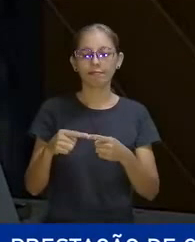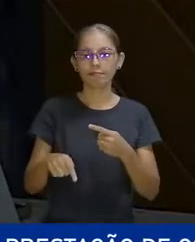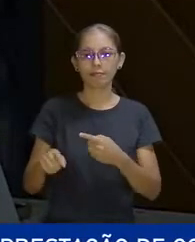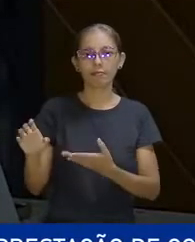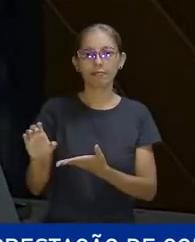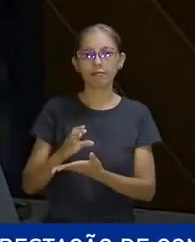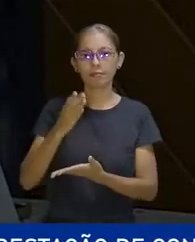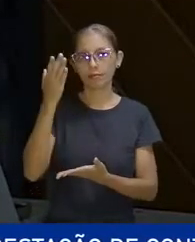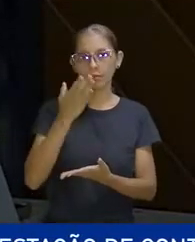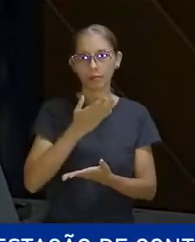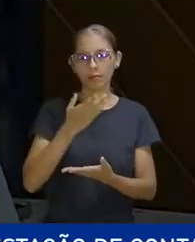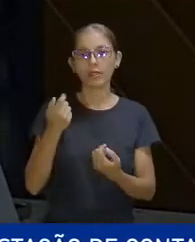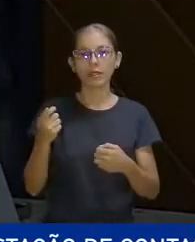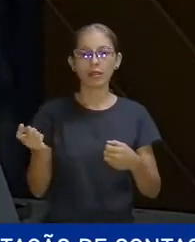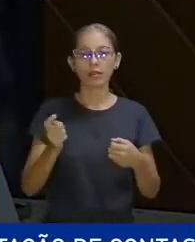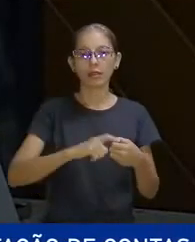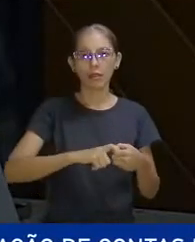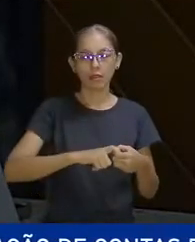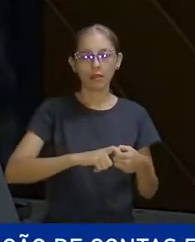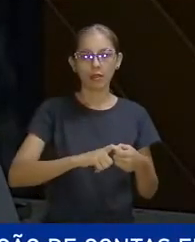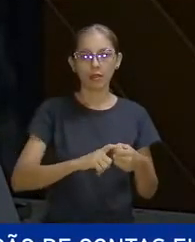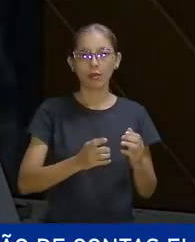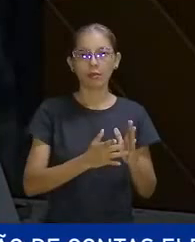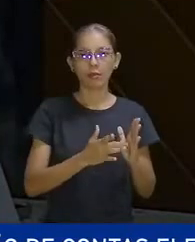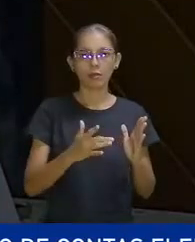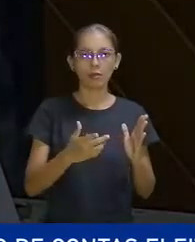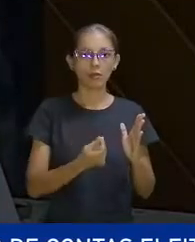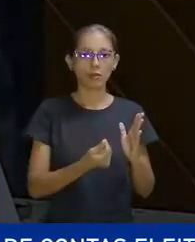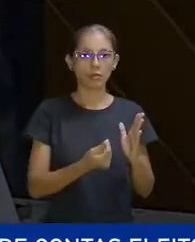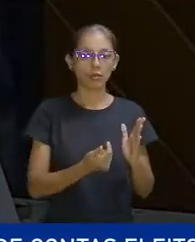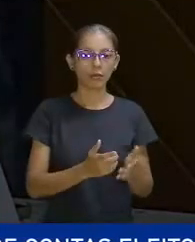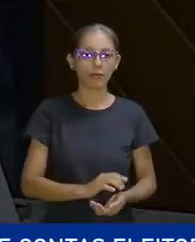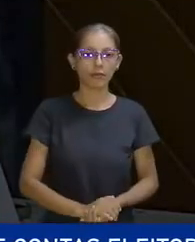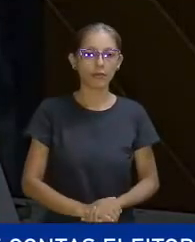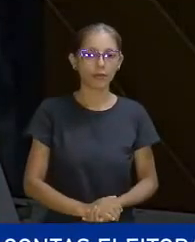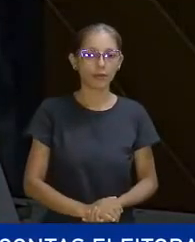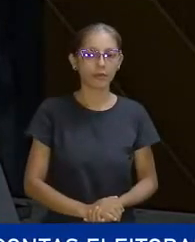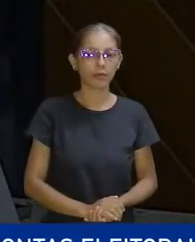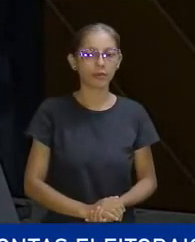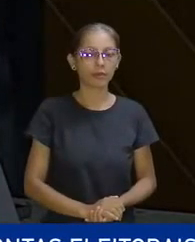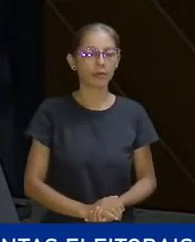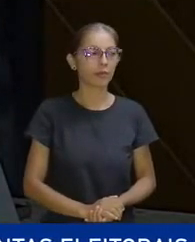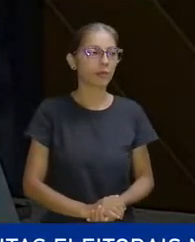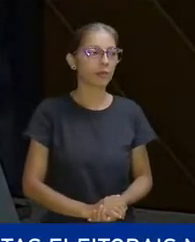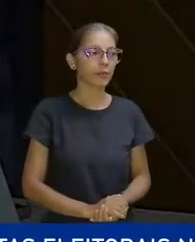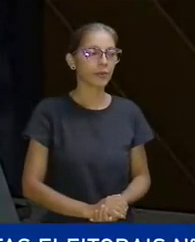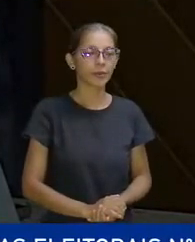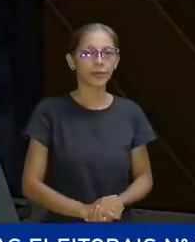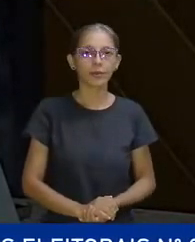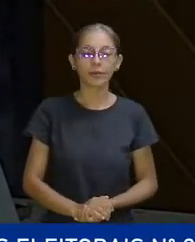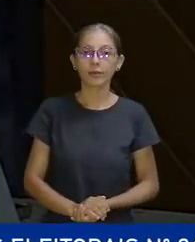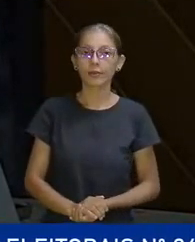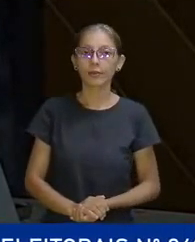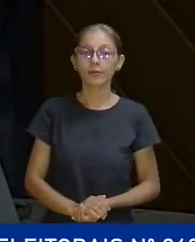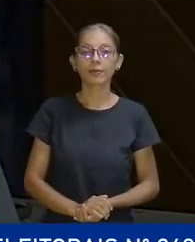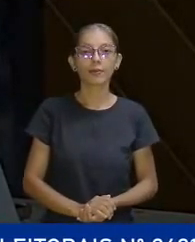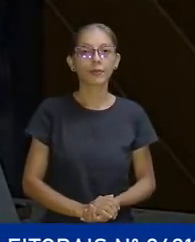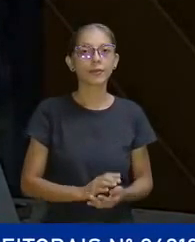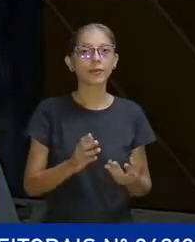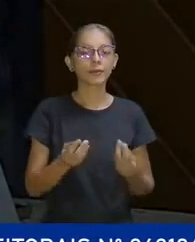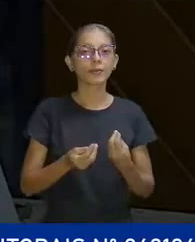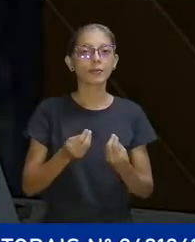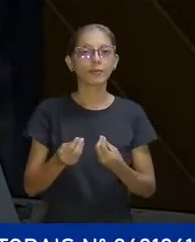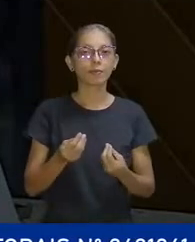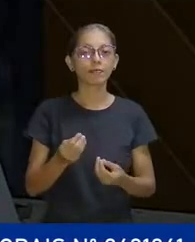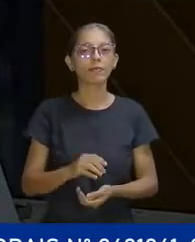desaprovação, devolução ao Tesouro Nacional das despesas não comprovadas. Todavia, após oposição de embargos de